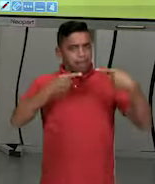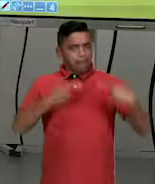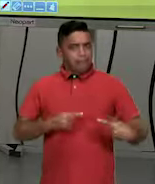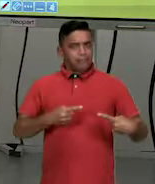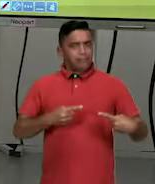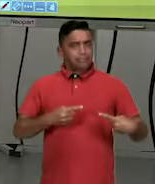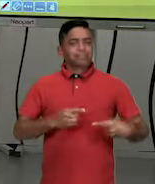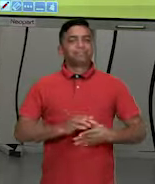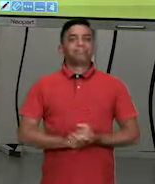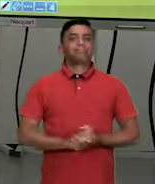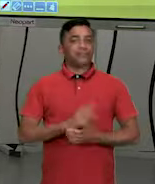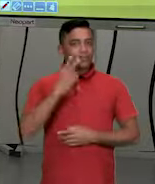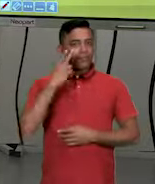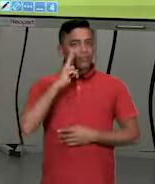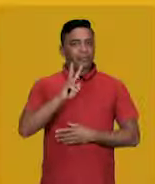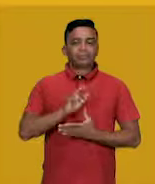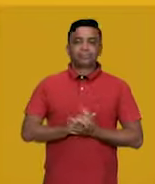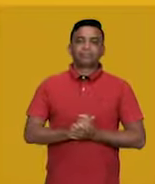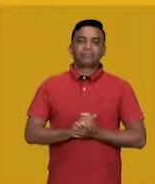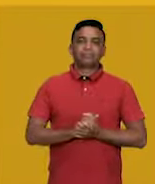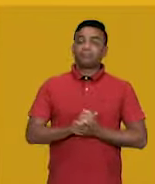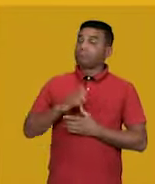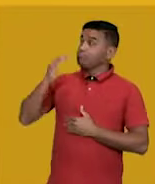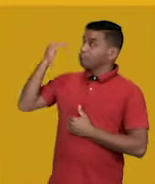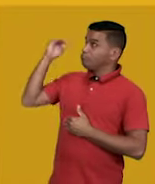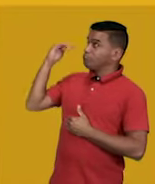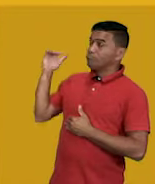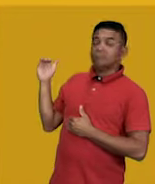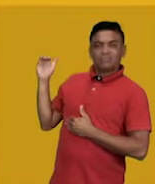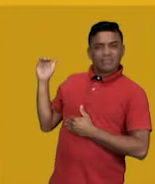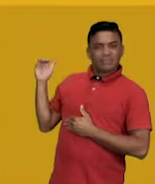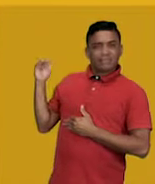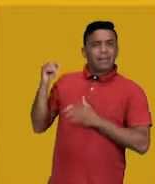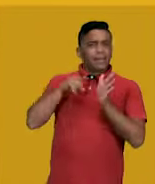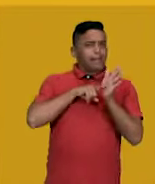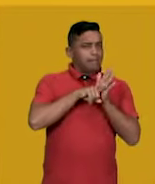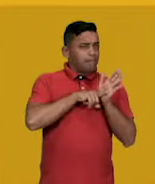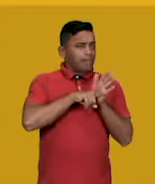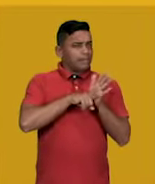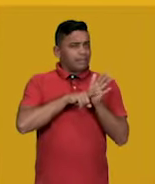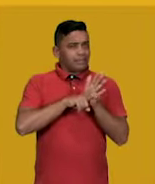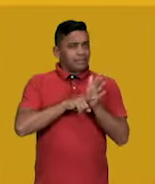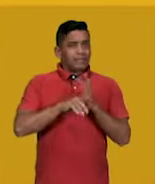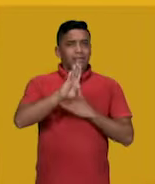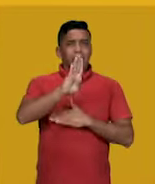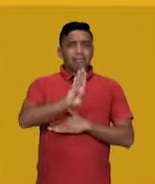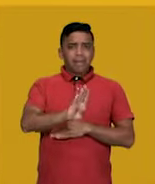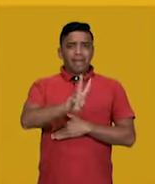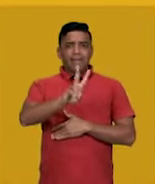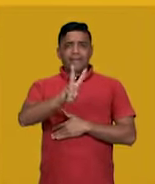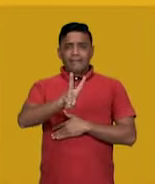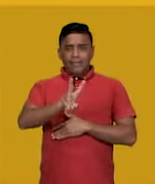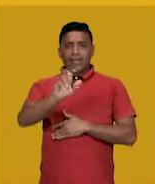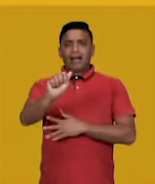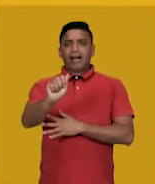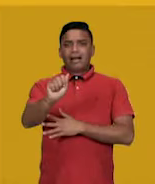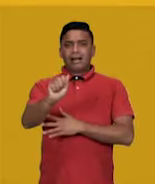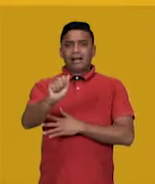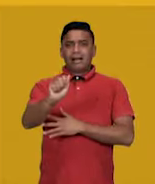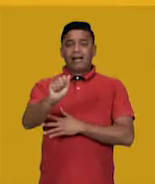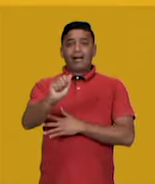Vejamos. Segundo uma enquete realizada pela BVA para o Vespertino Le